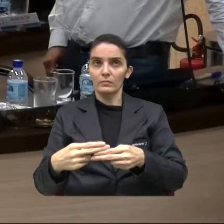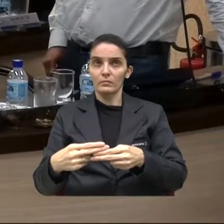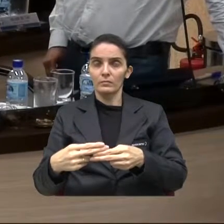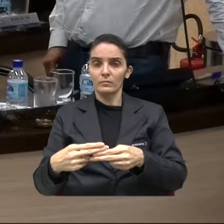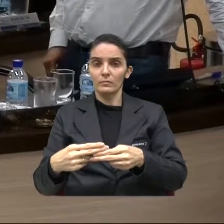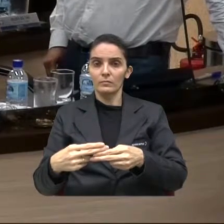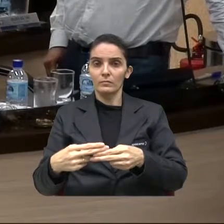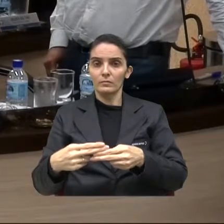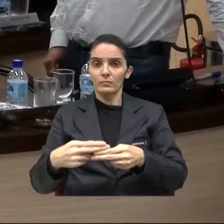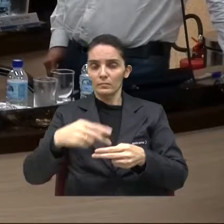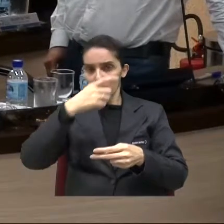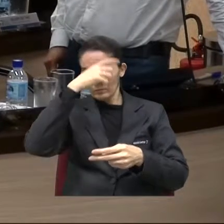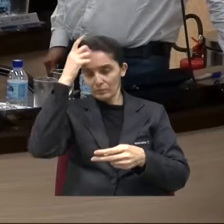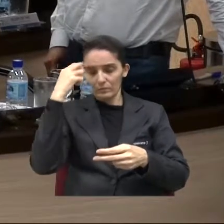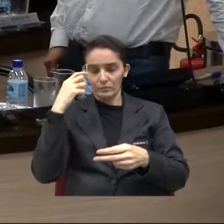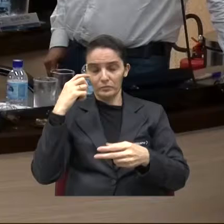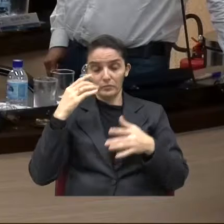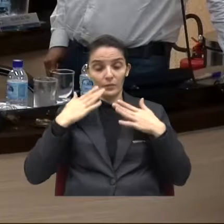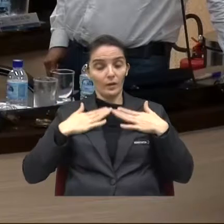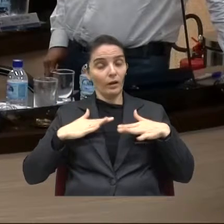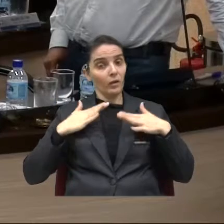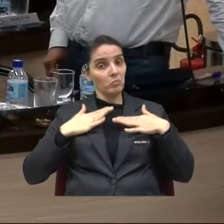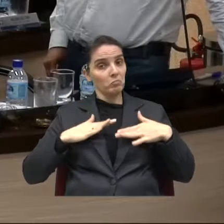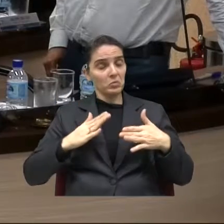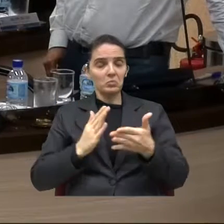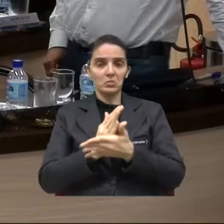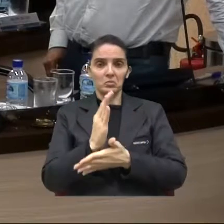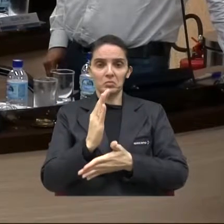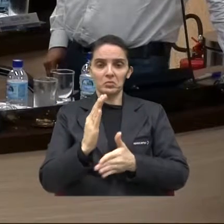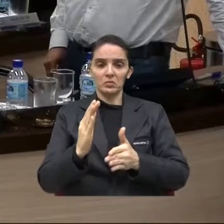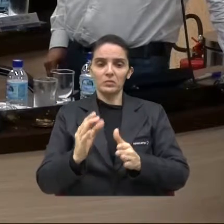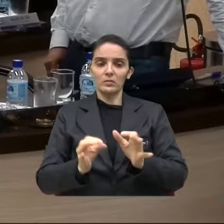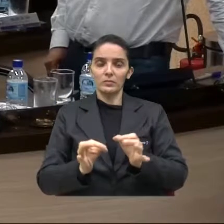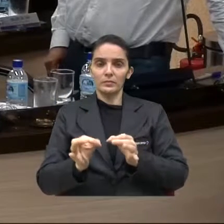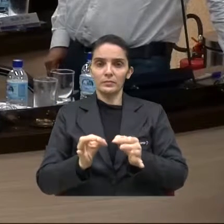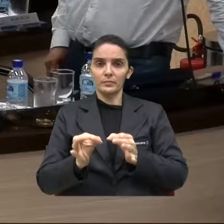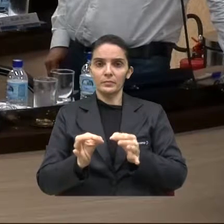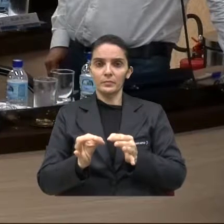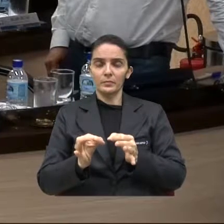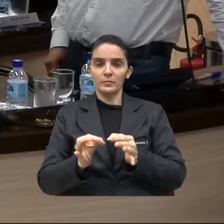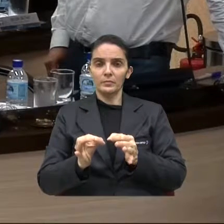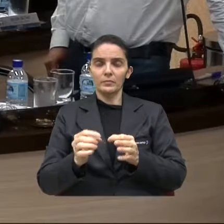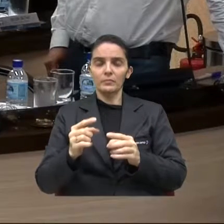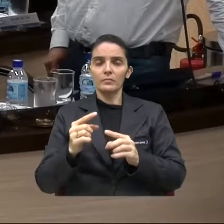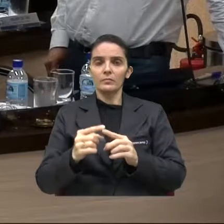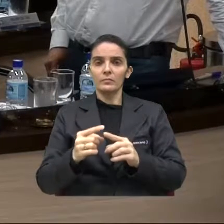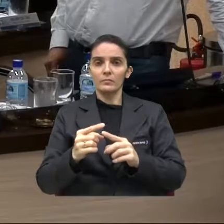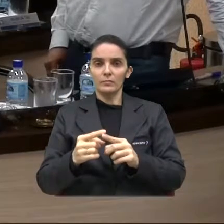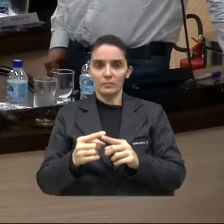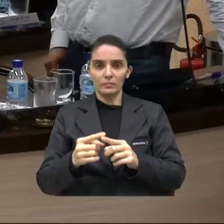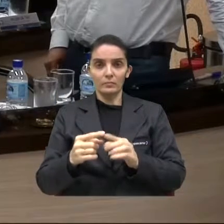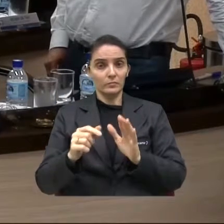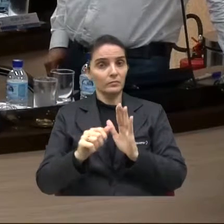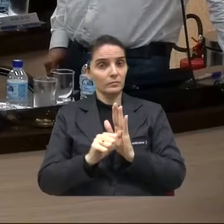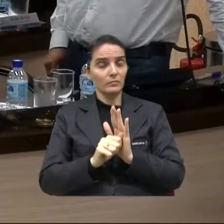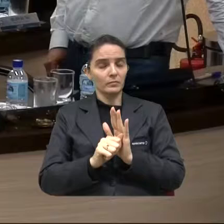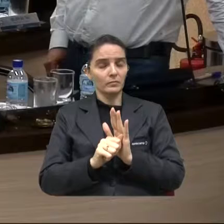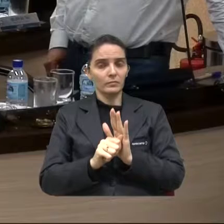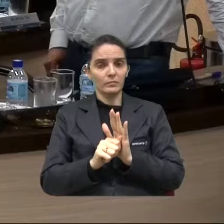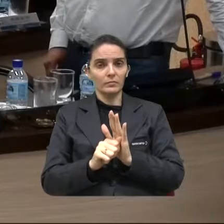de conforto de estar aprovando esse projeto é nesse